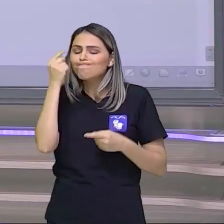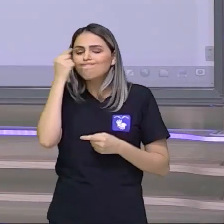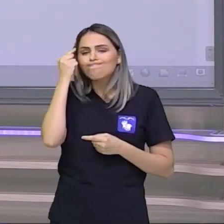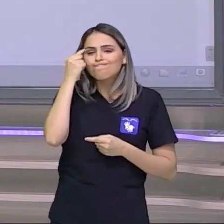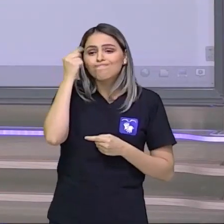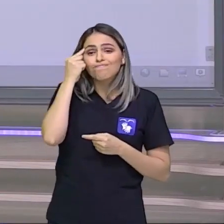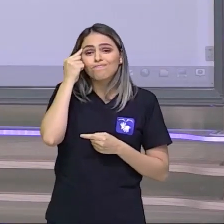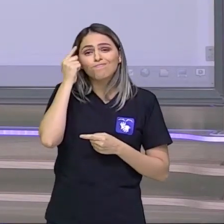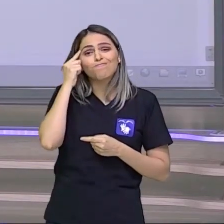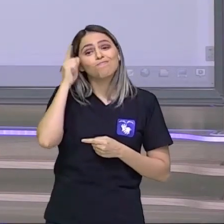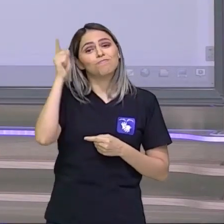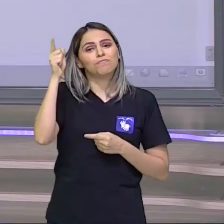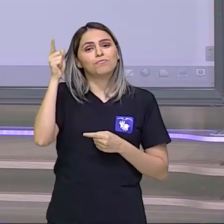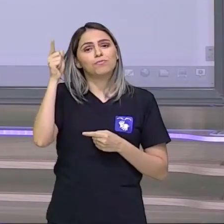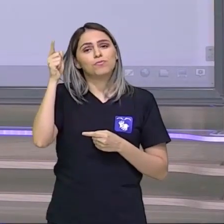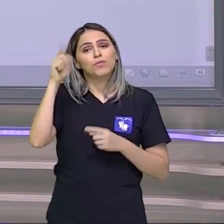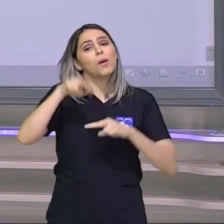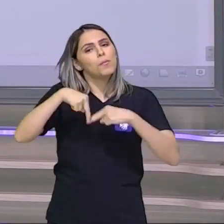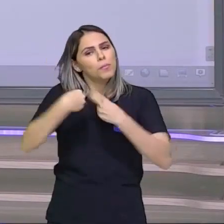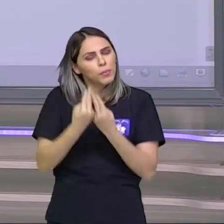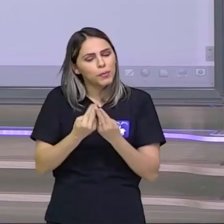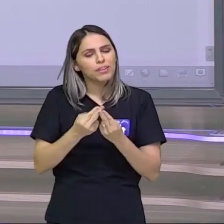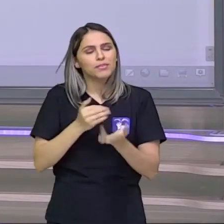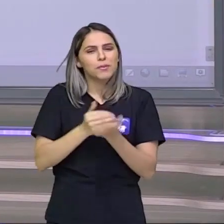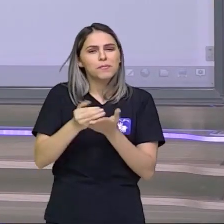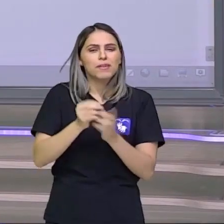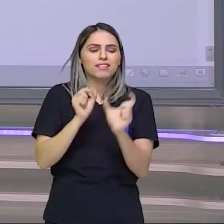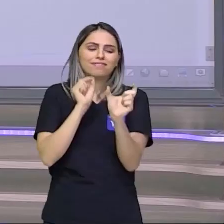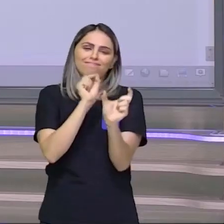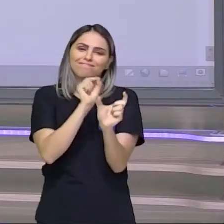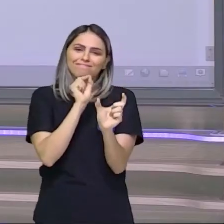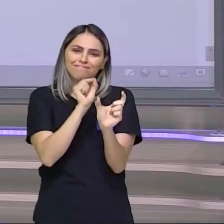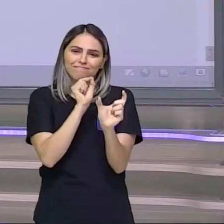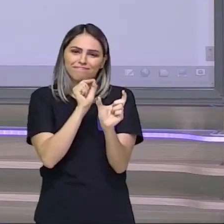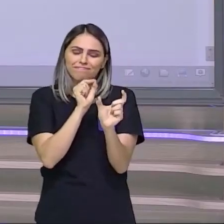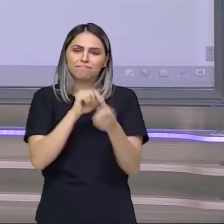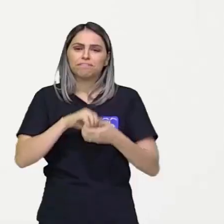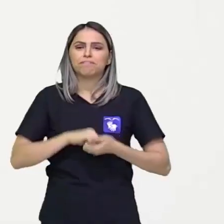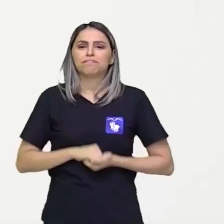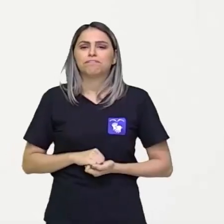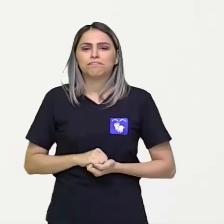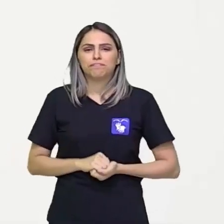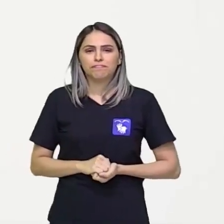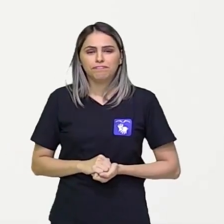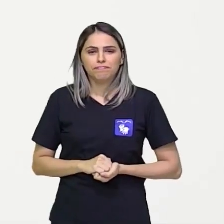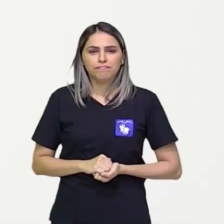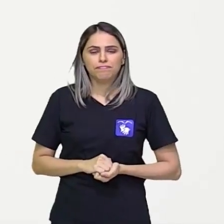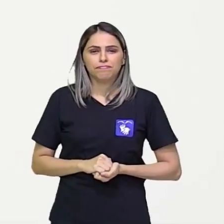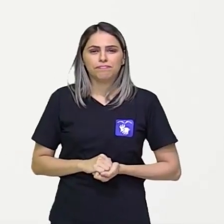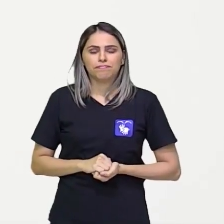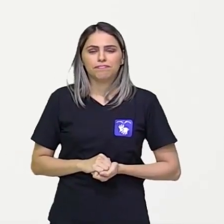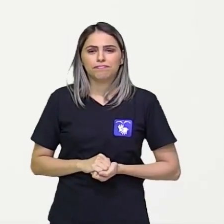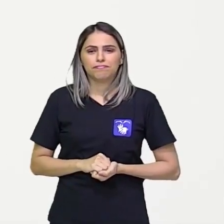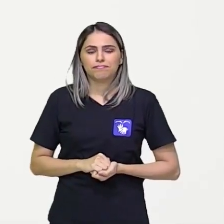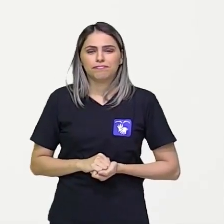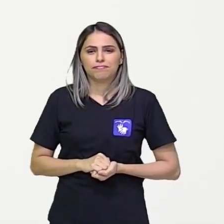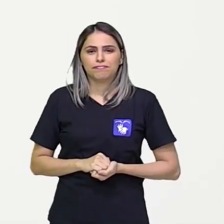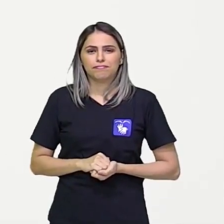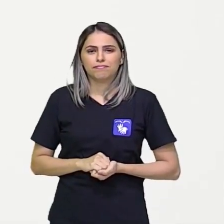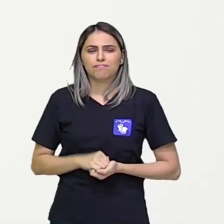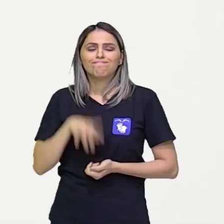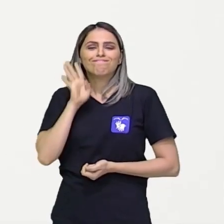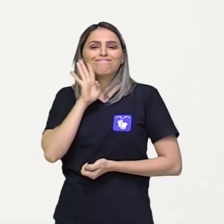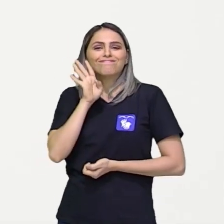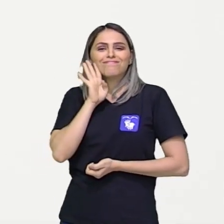que é. Por isso que começa com que é o que é. Vamos para o próximo? Ai,